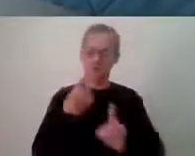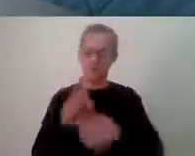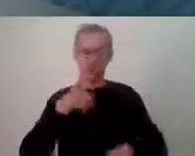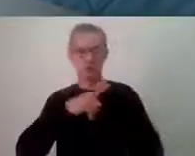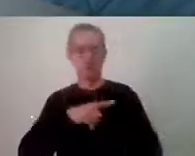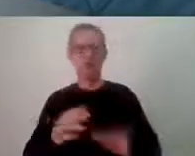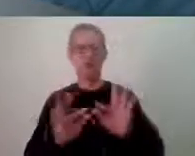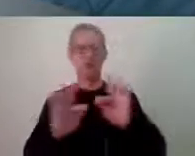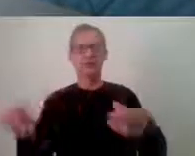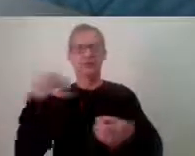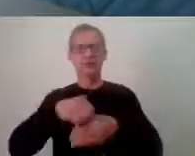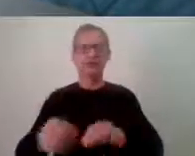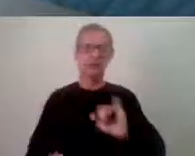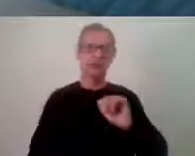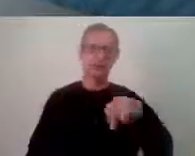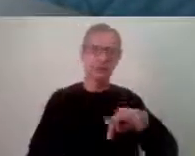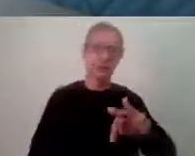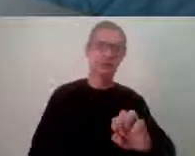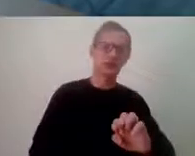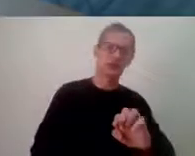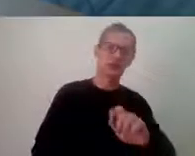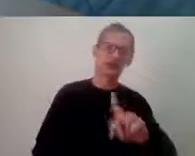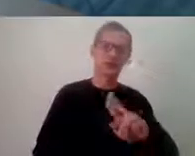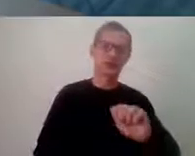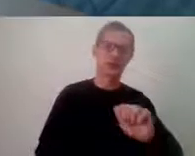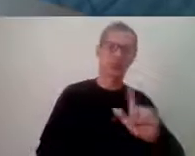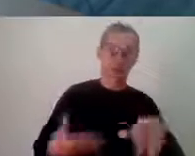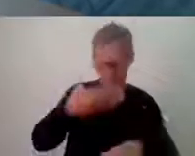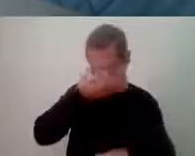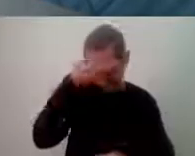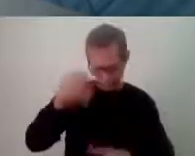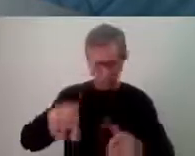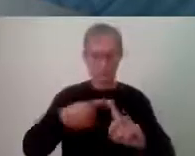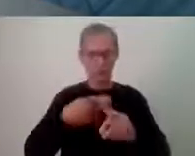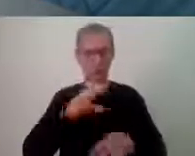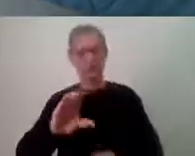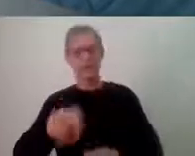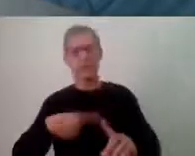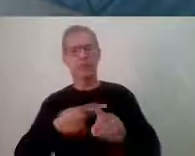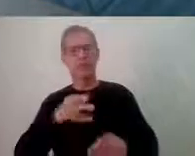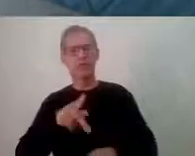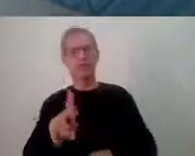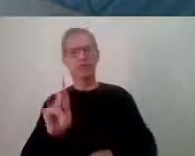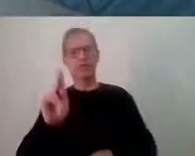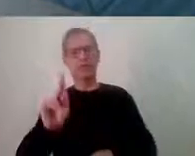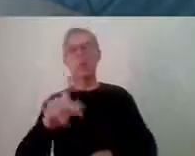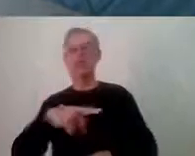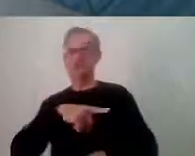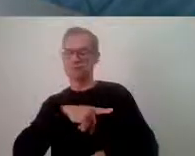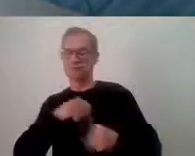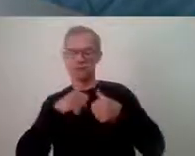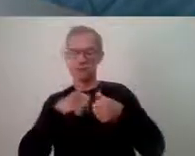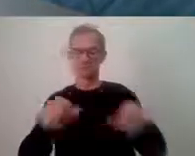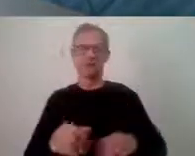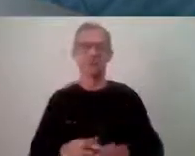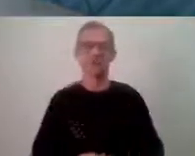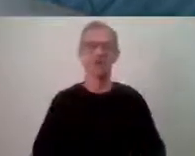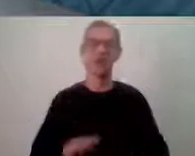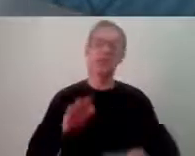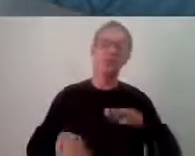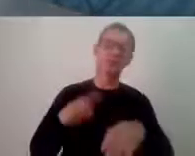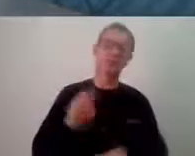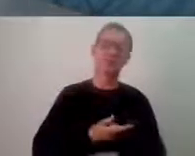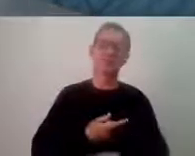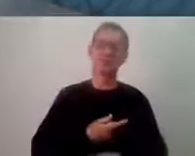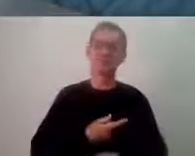do integral. Então, não esquece do mais C, mais K, tá? Ele tem que estar ali. Às vezes a gente não